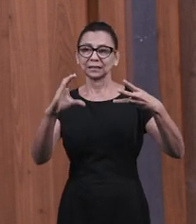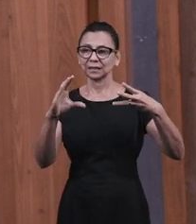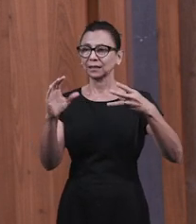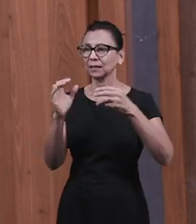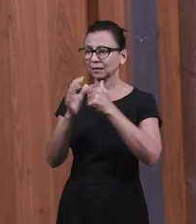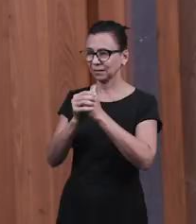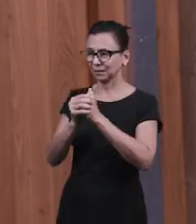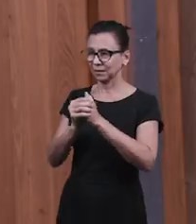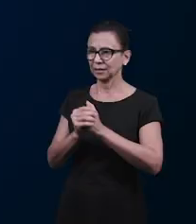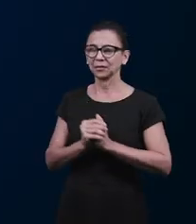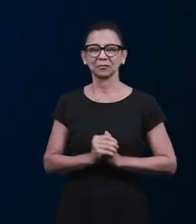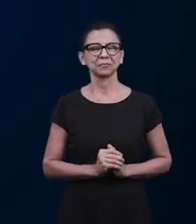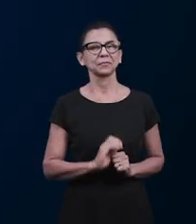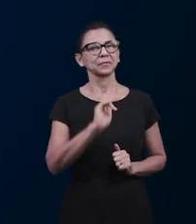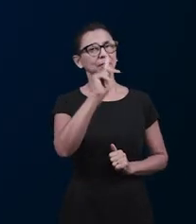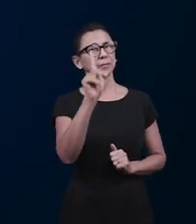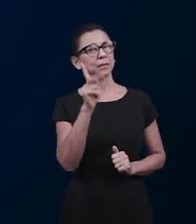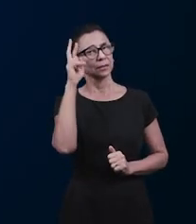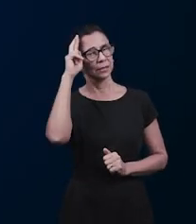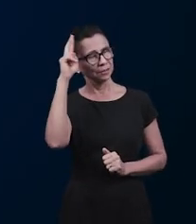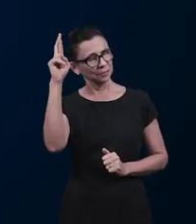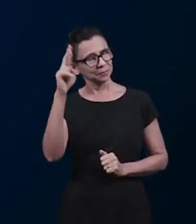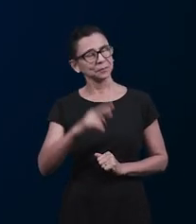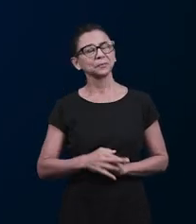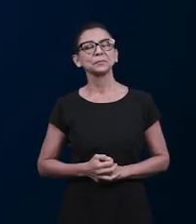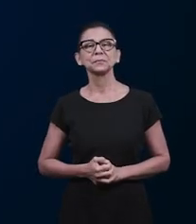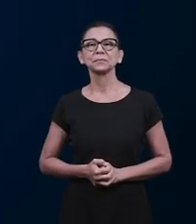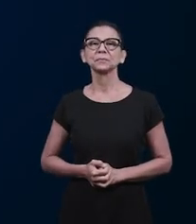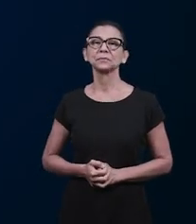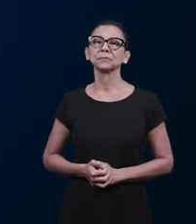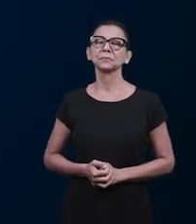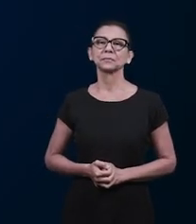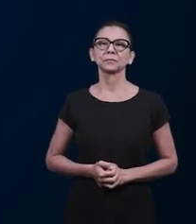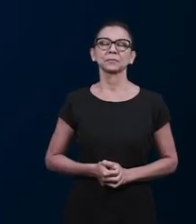C. Amém? A paz do Senhor, irmãos.